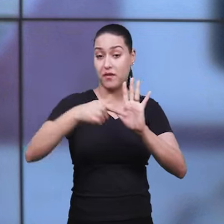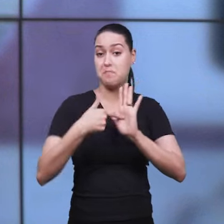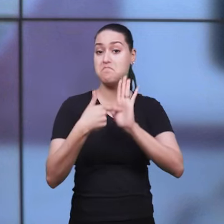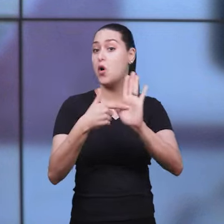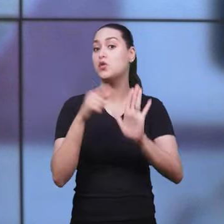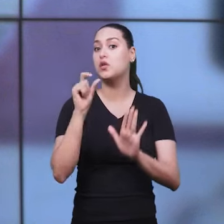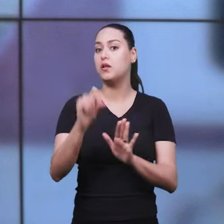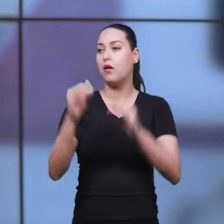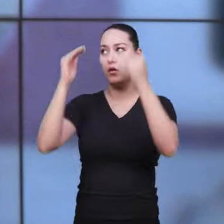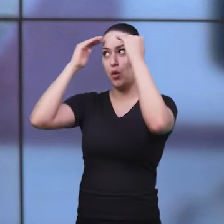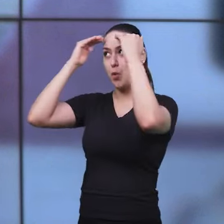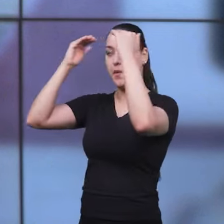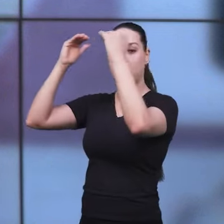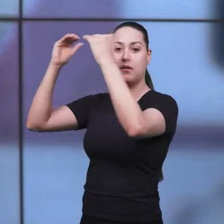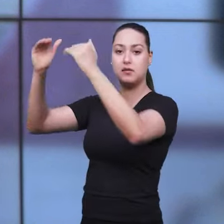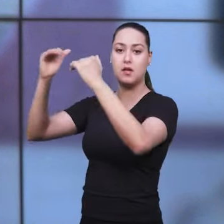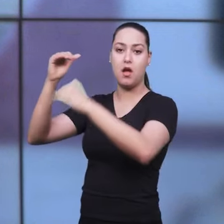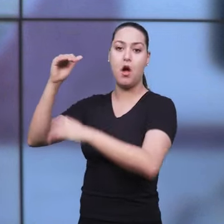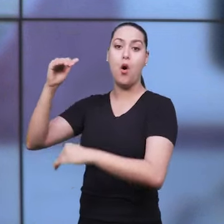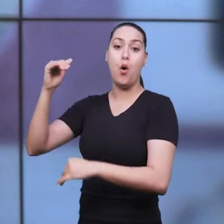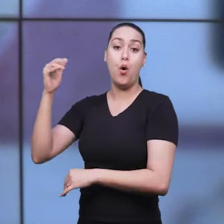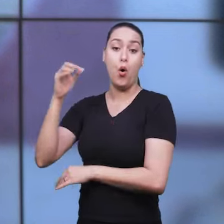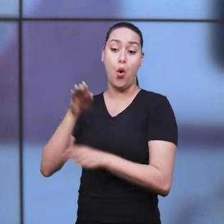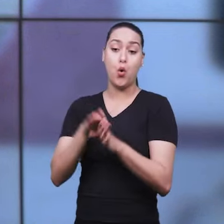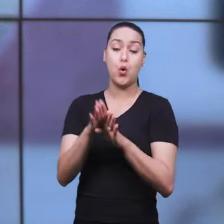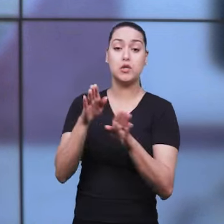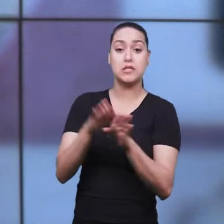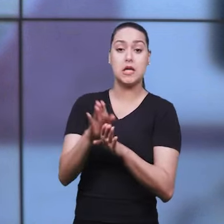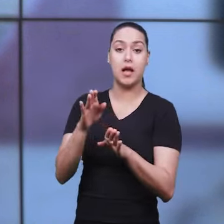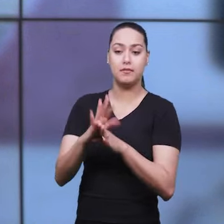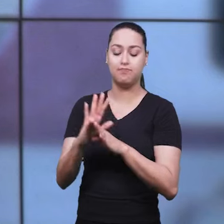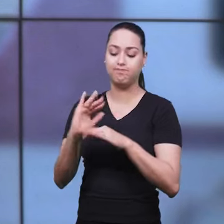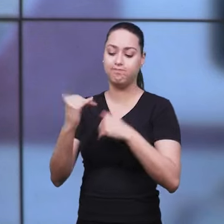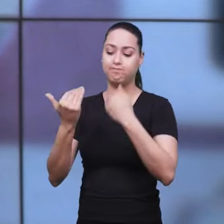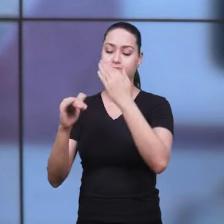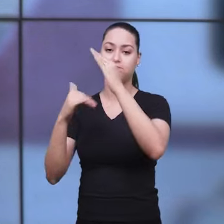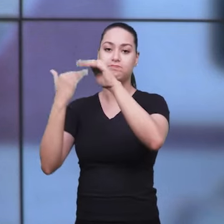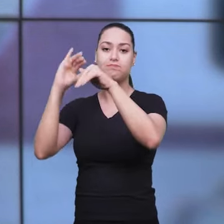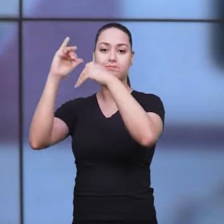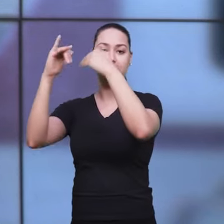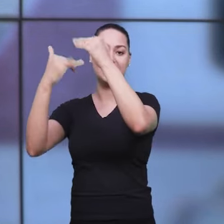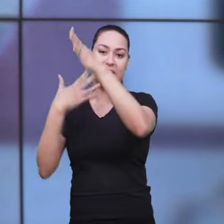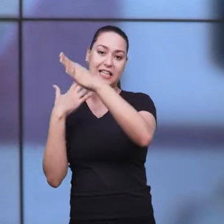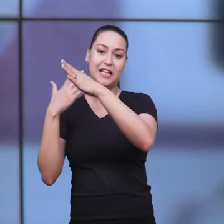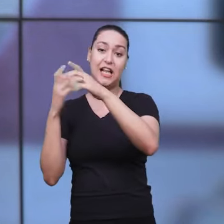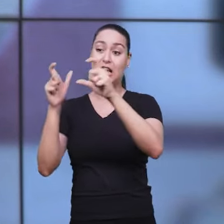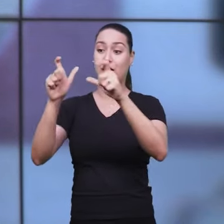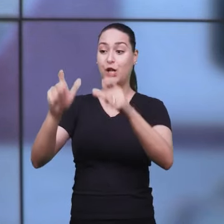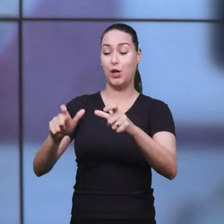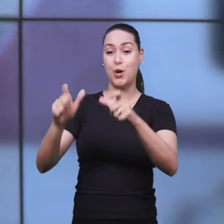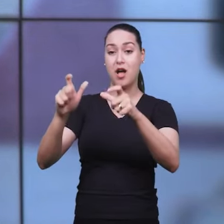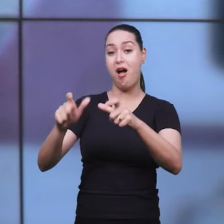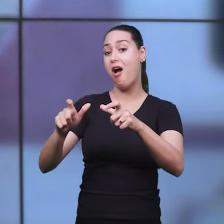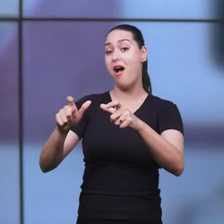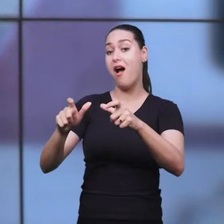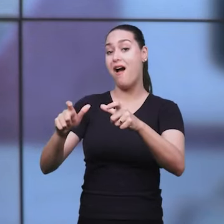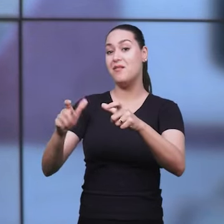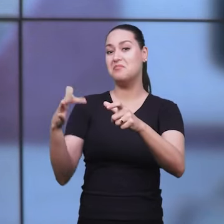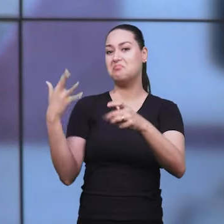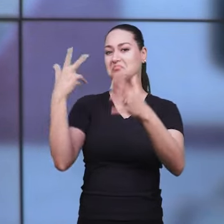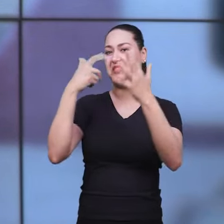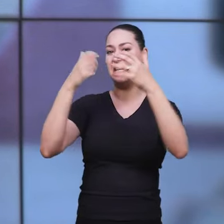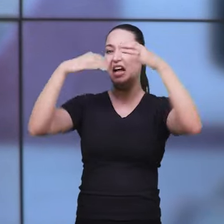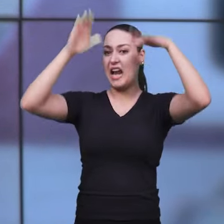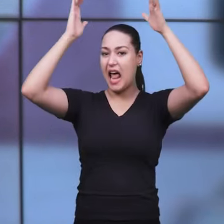registra: ao obedecer à voz de Mardoqueu, Esther prosperou no seu caminho e foi colocada como